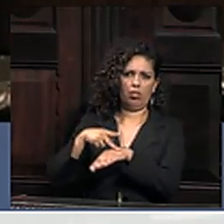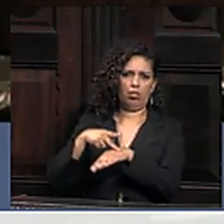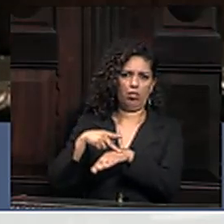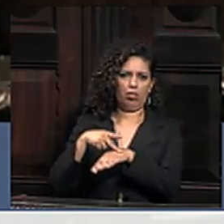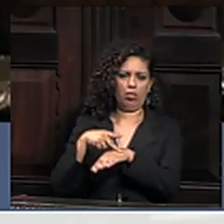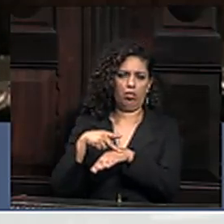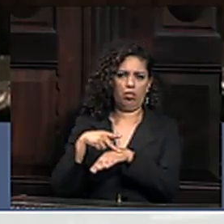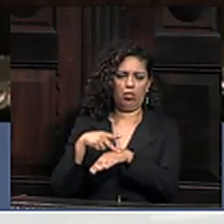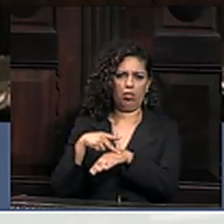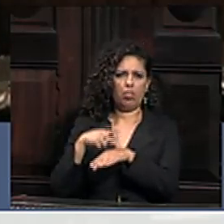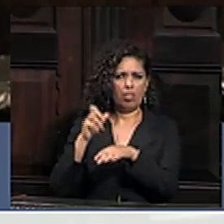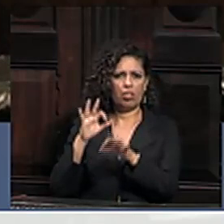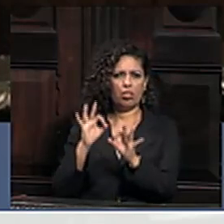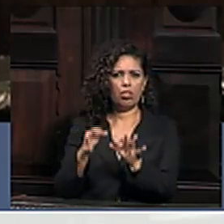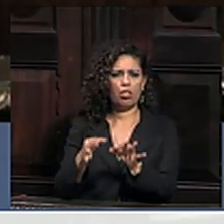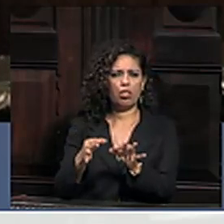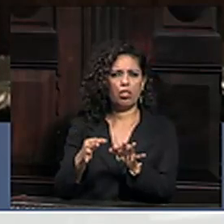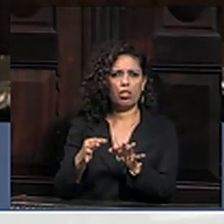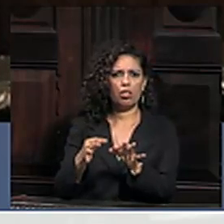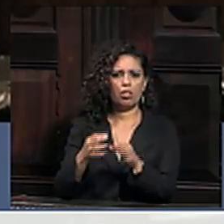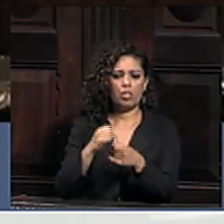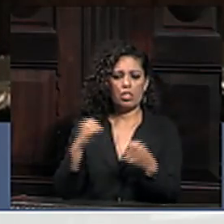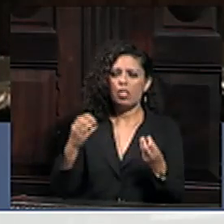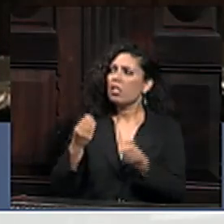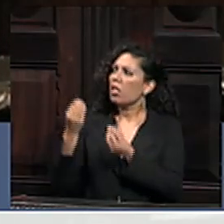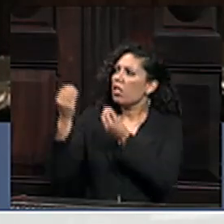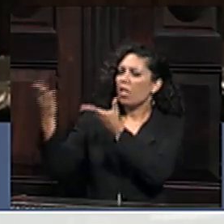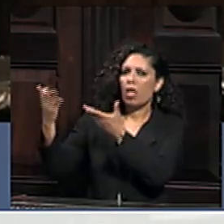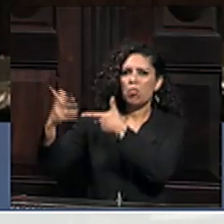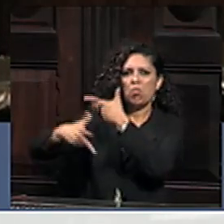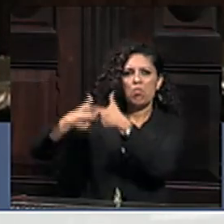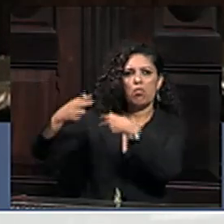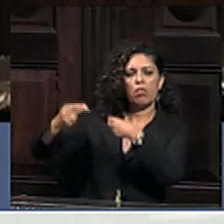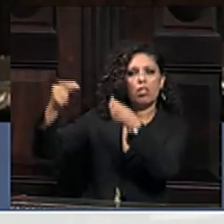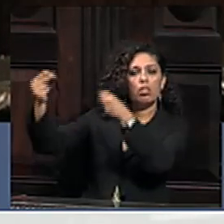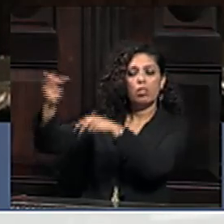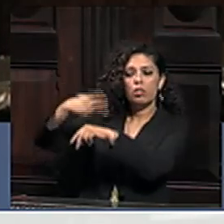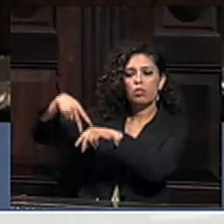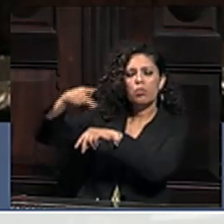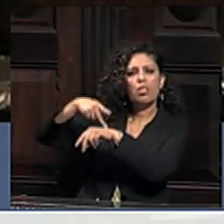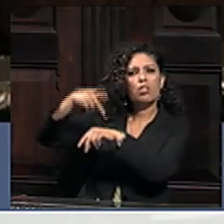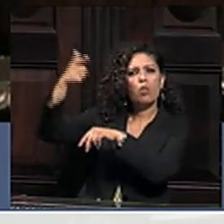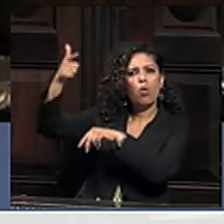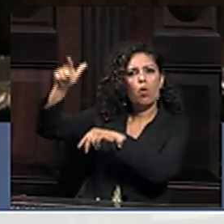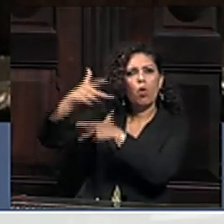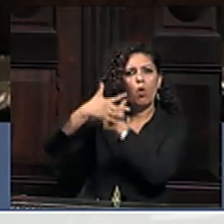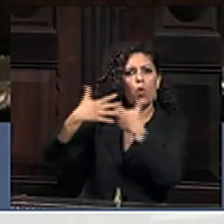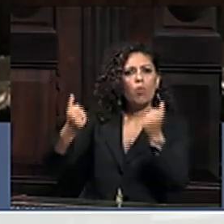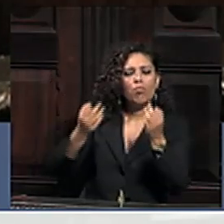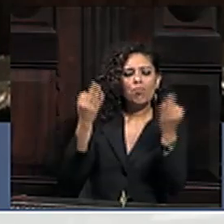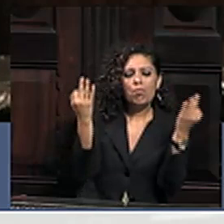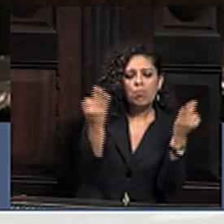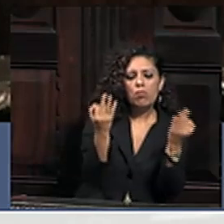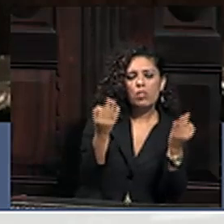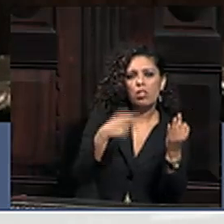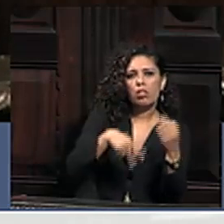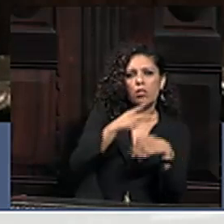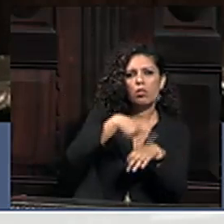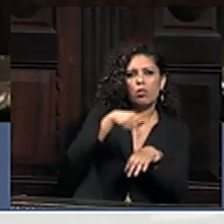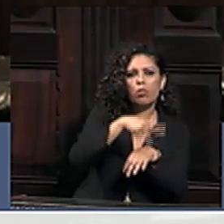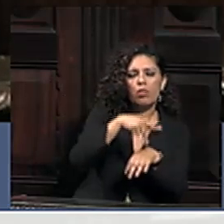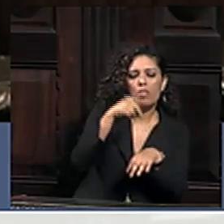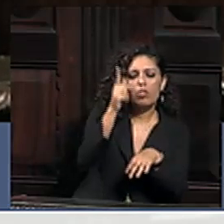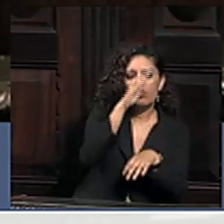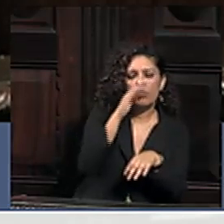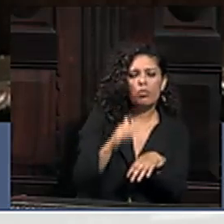país soberano, um país altivo, um país que seja ele mesmo responsável, gestor, controlador de